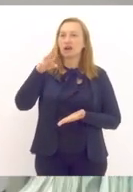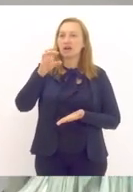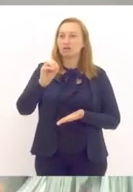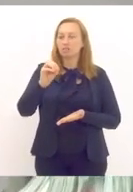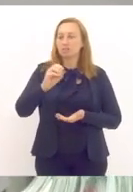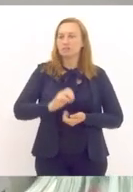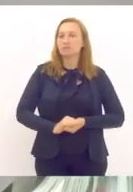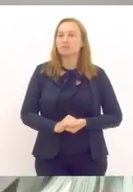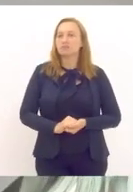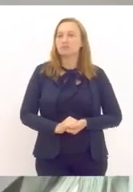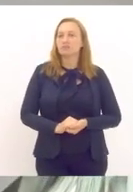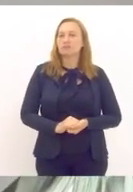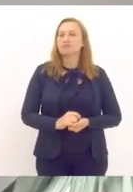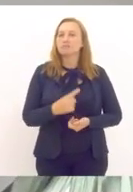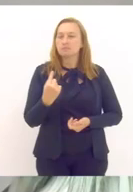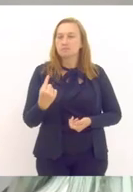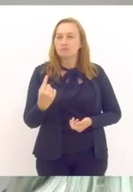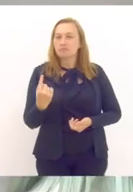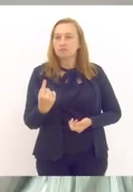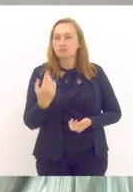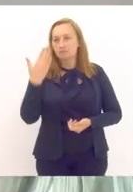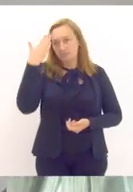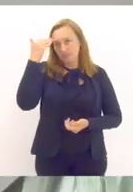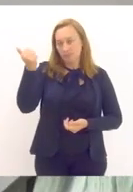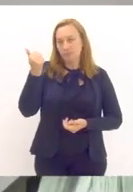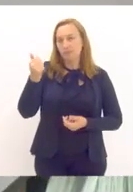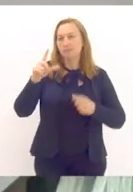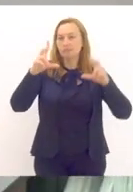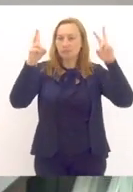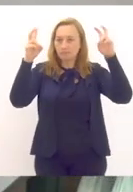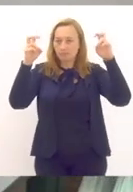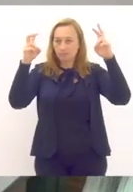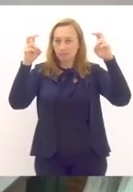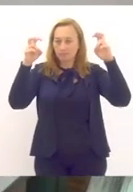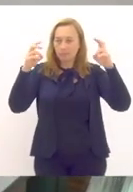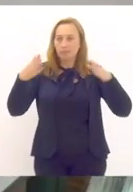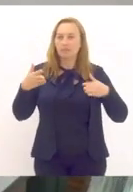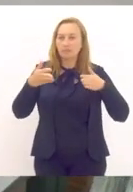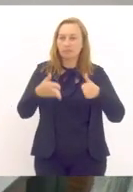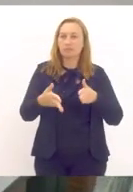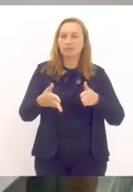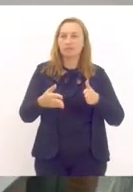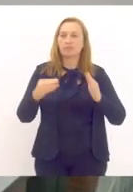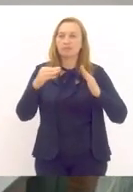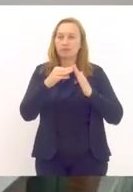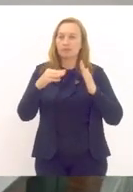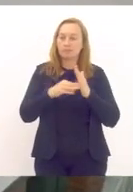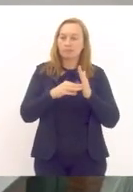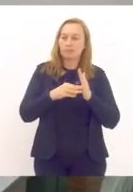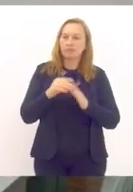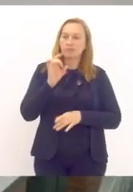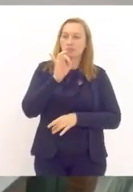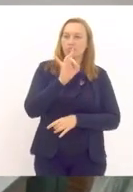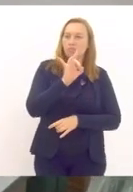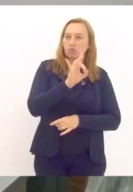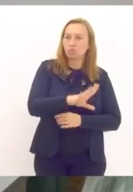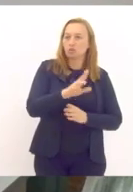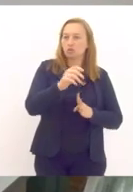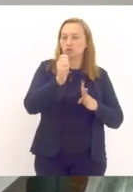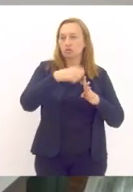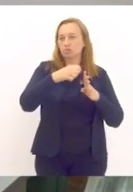aqui, todos sabem, né, o tema central é a discussão das metas do último quadrimestre de 2022.